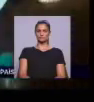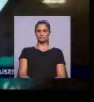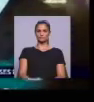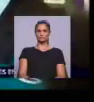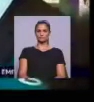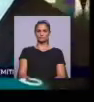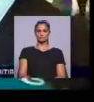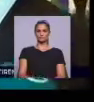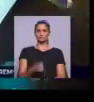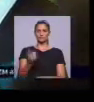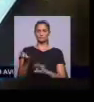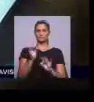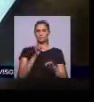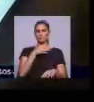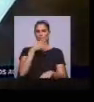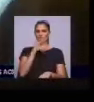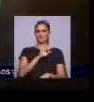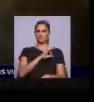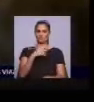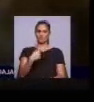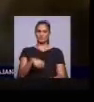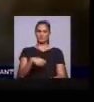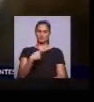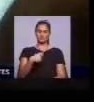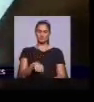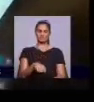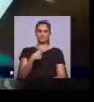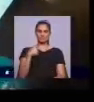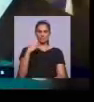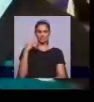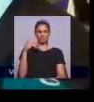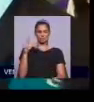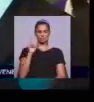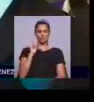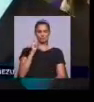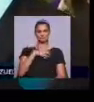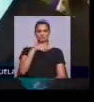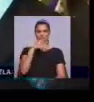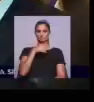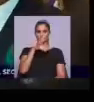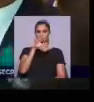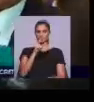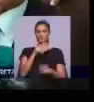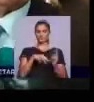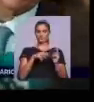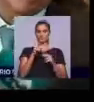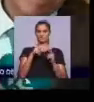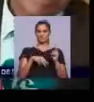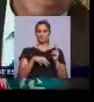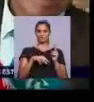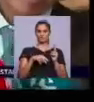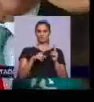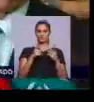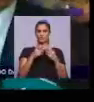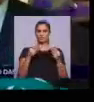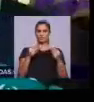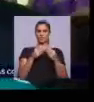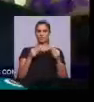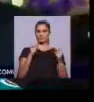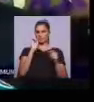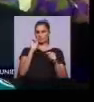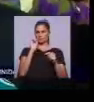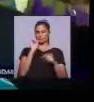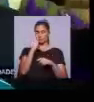que está preparado para falar senhor presidente Imagino que tem ouvido a conferência do Ministro das Finanças e ficou aqui a sua qualidade de professor